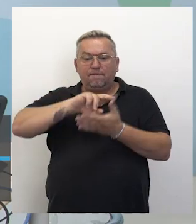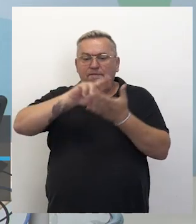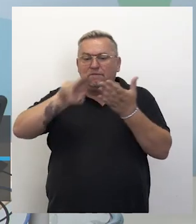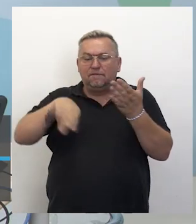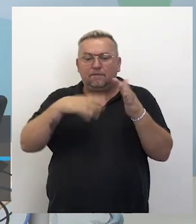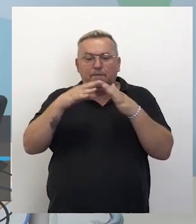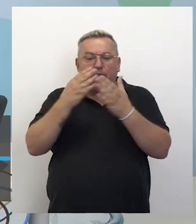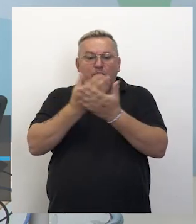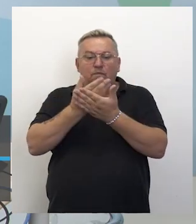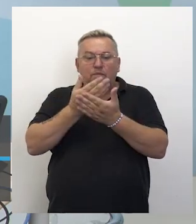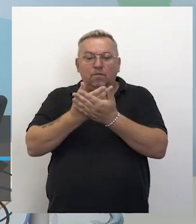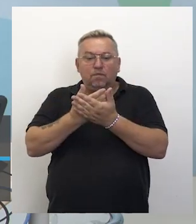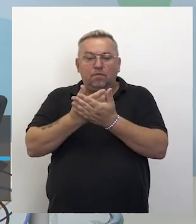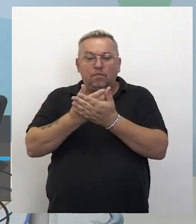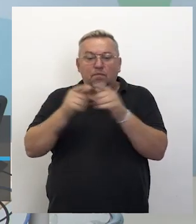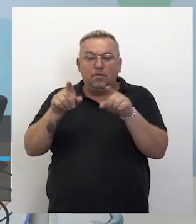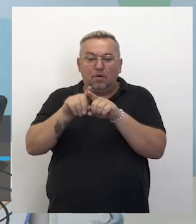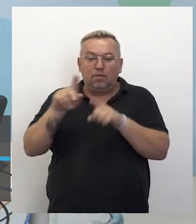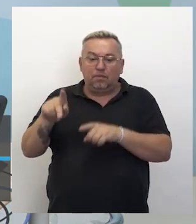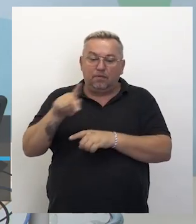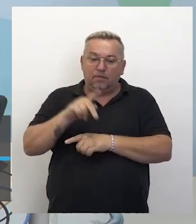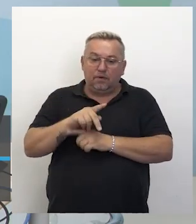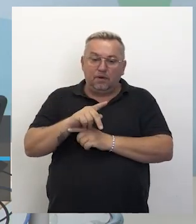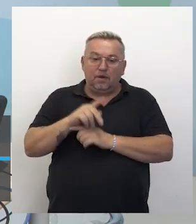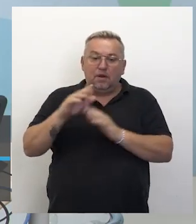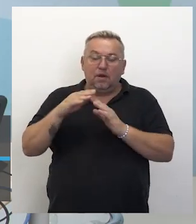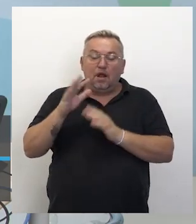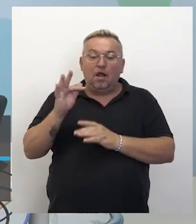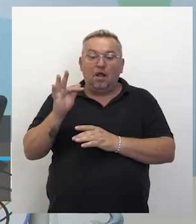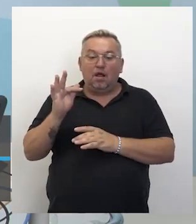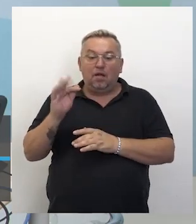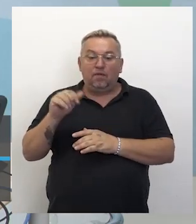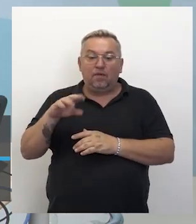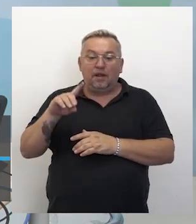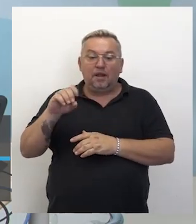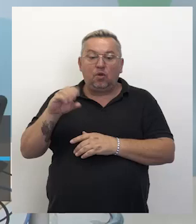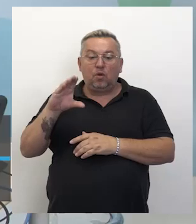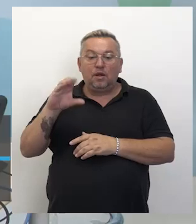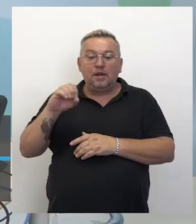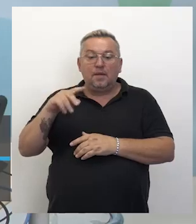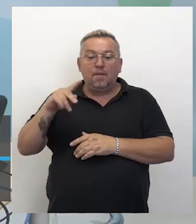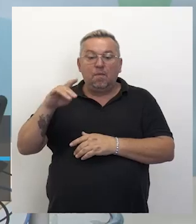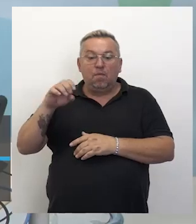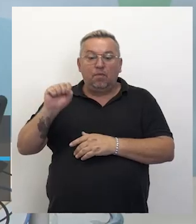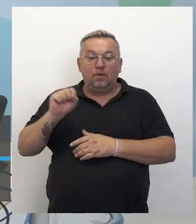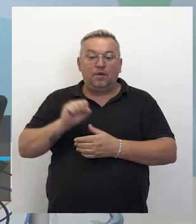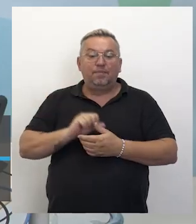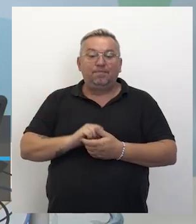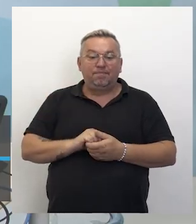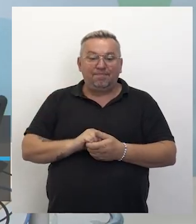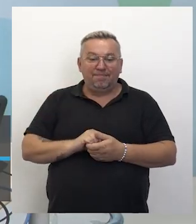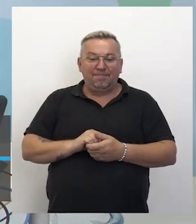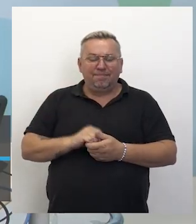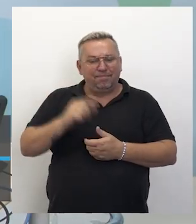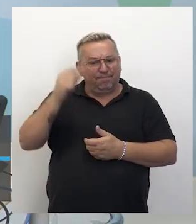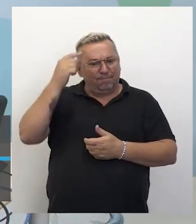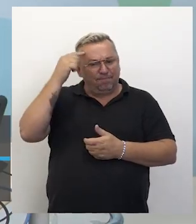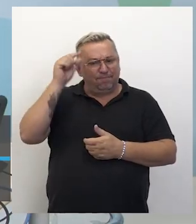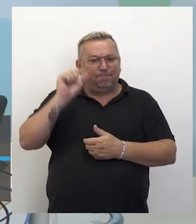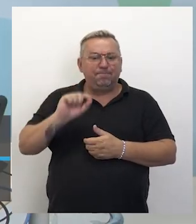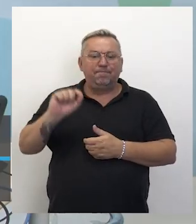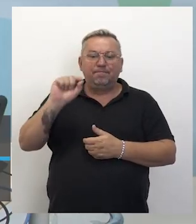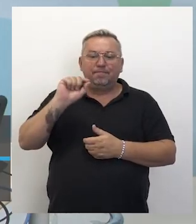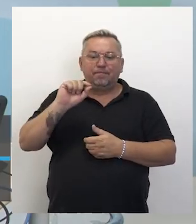gente. Professor José Maurício Rigon, da Escola Fernando Campos. Vamos pensar um pouquinho, gente.